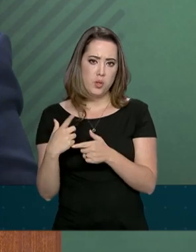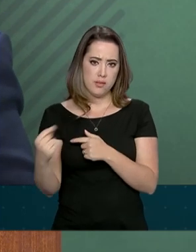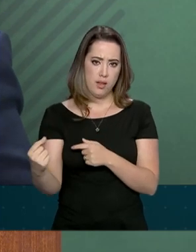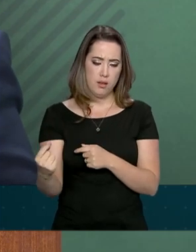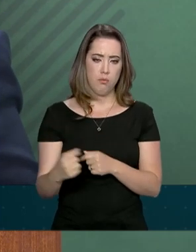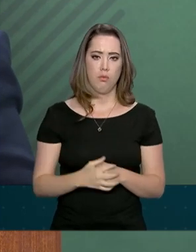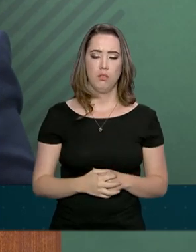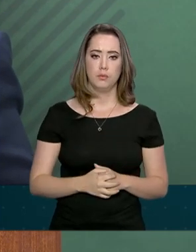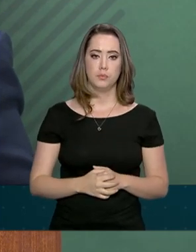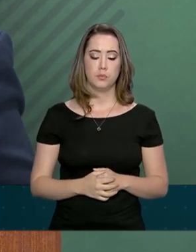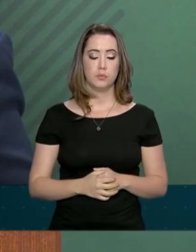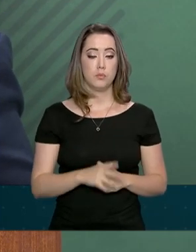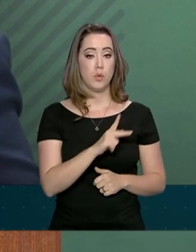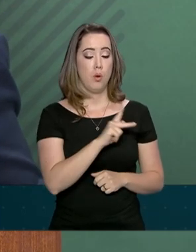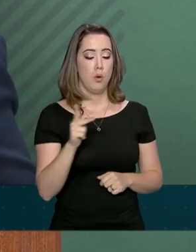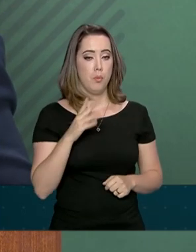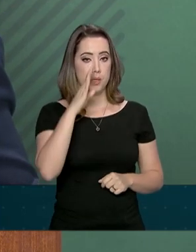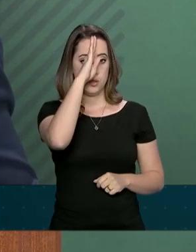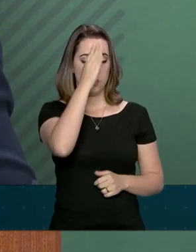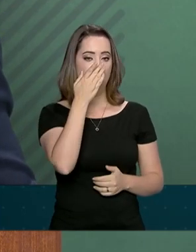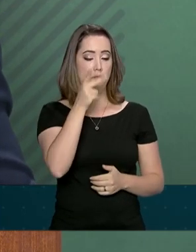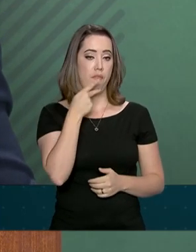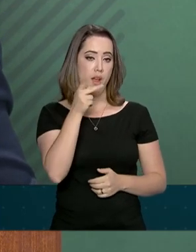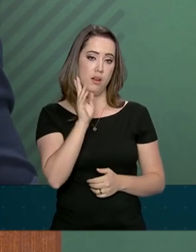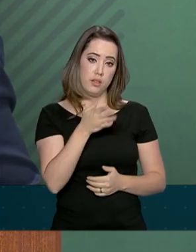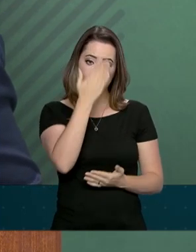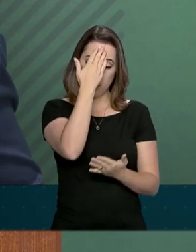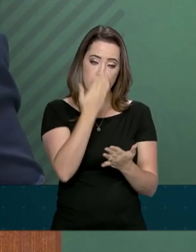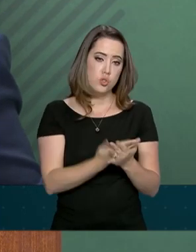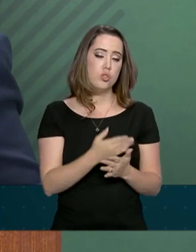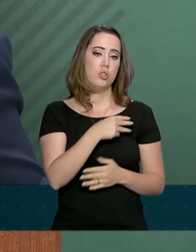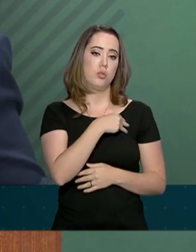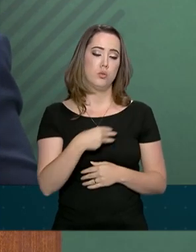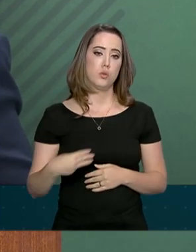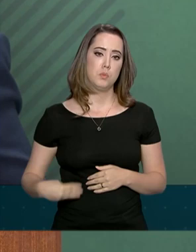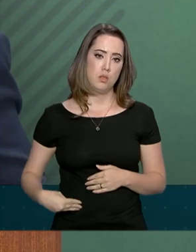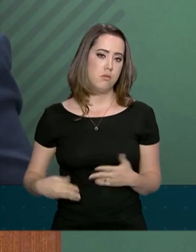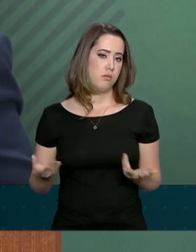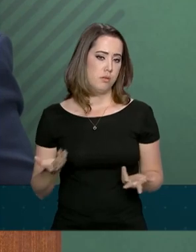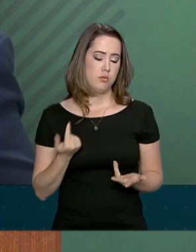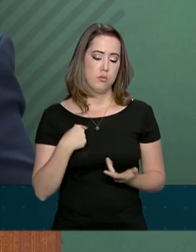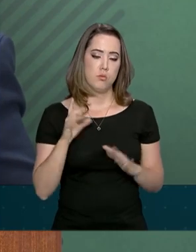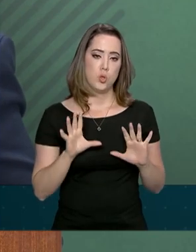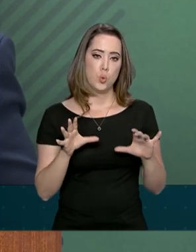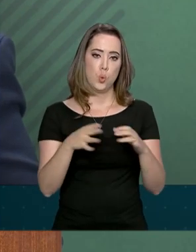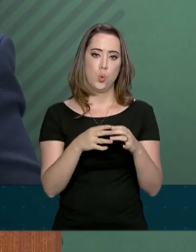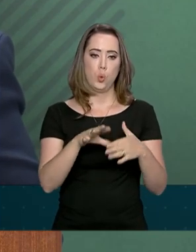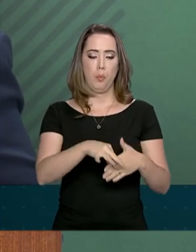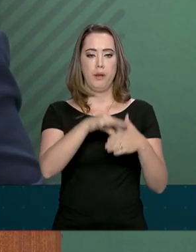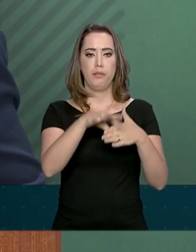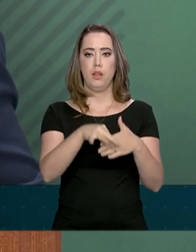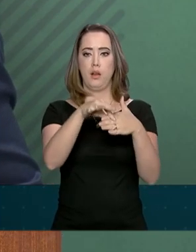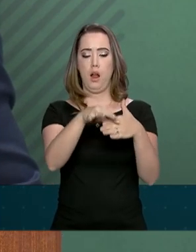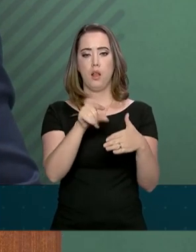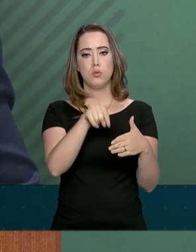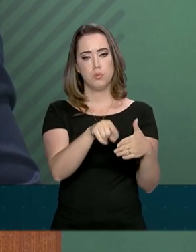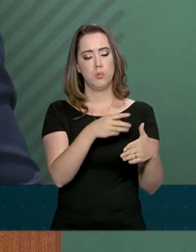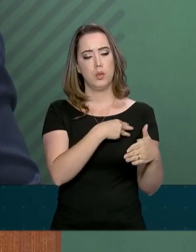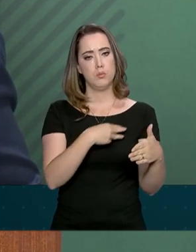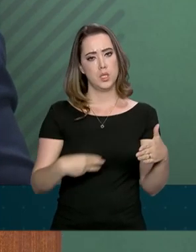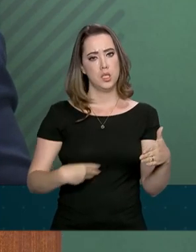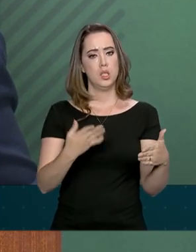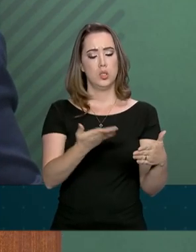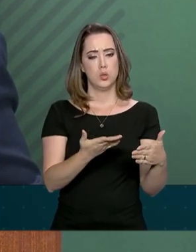reiterou que confia nos ministros e na escalação dos times realizada por esses ministros